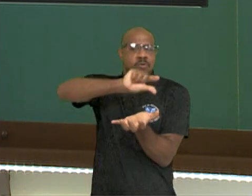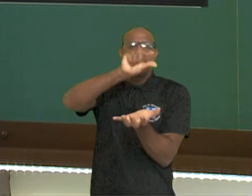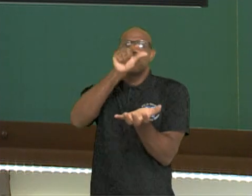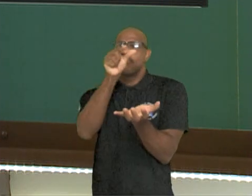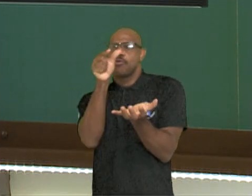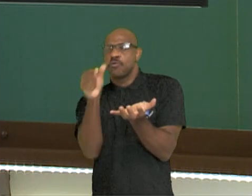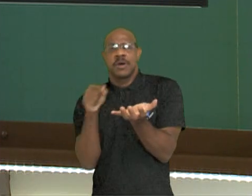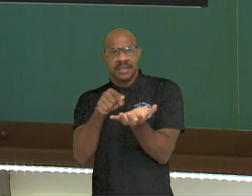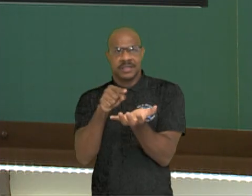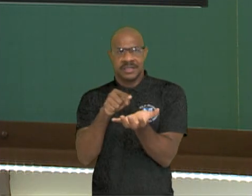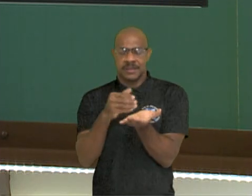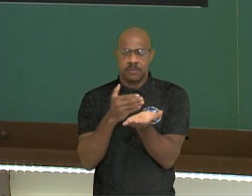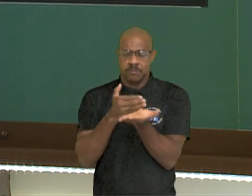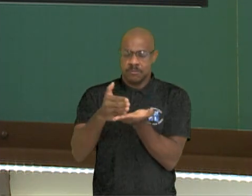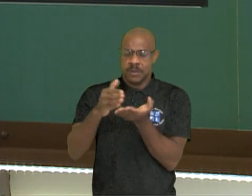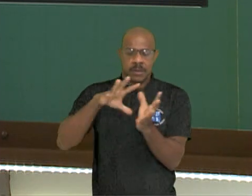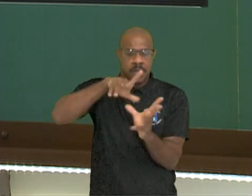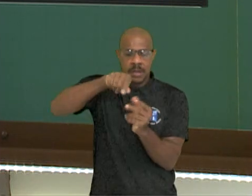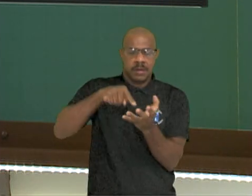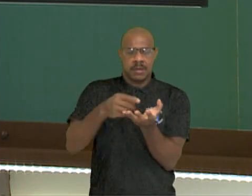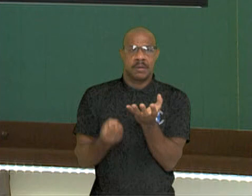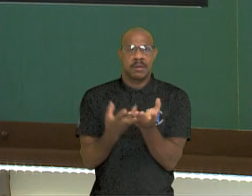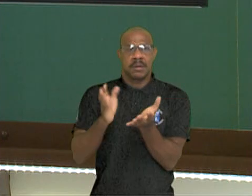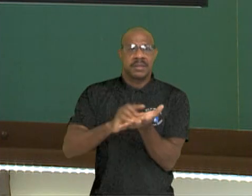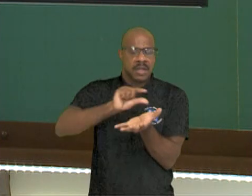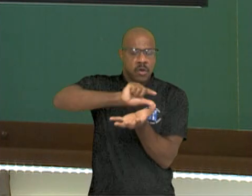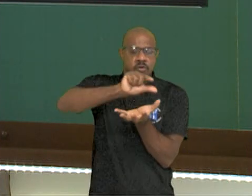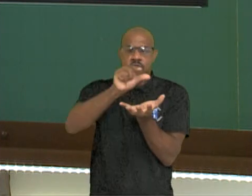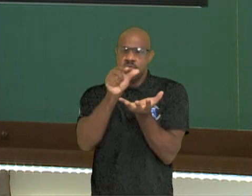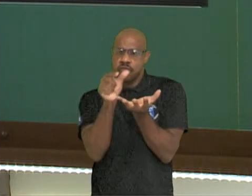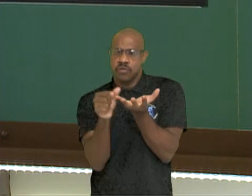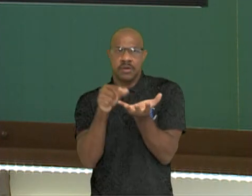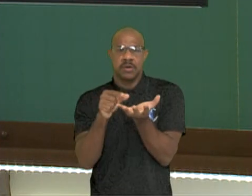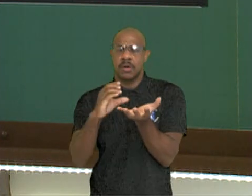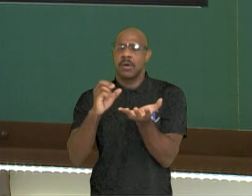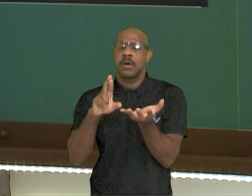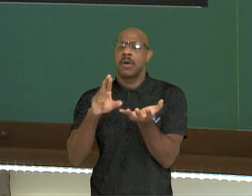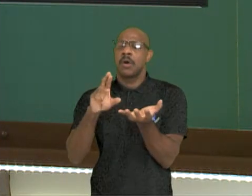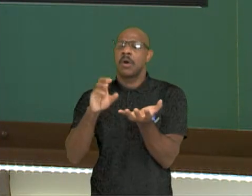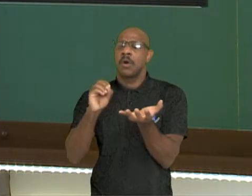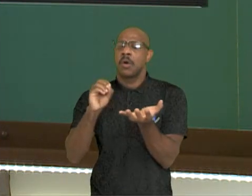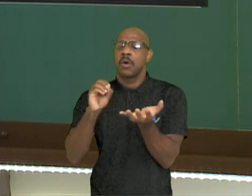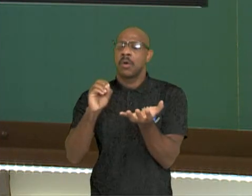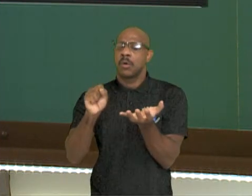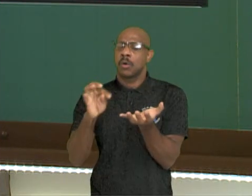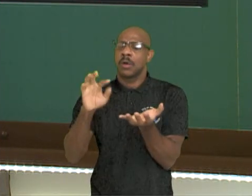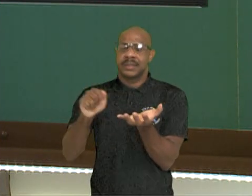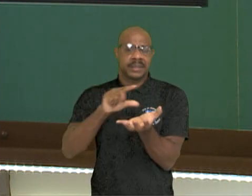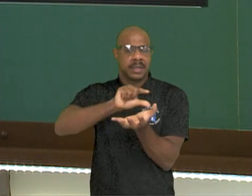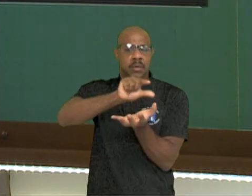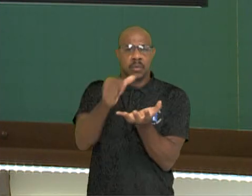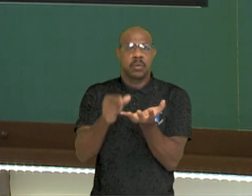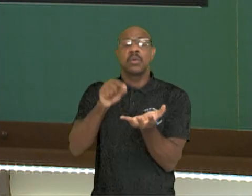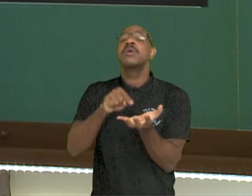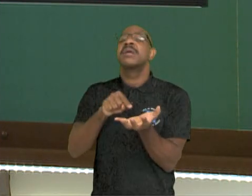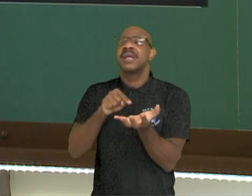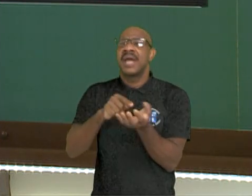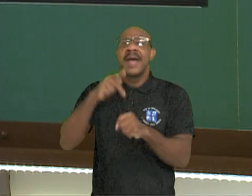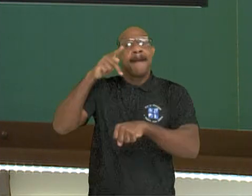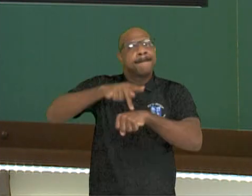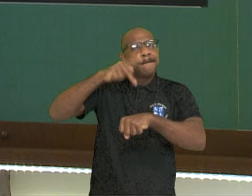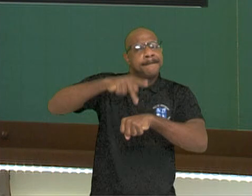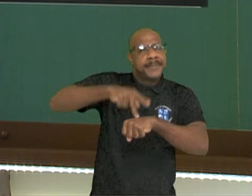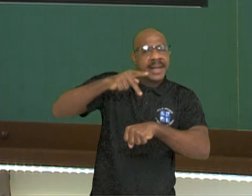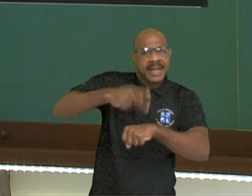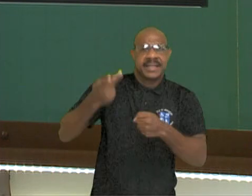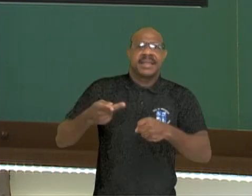do processo de formação da Terra. E formou uma crosta. Do que é formada essa crosta? De rochas, de minerais,